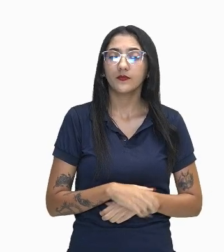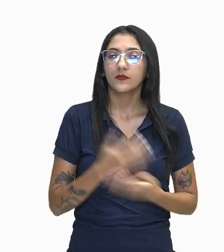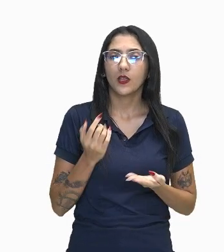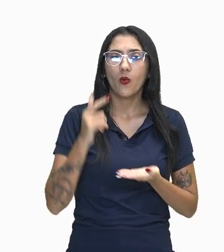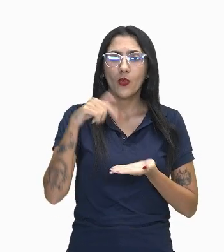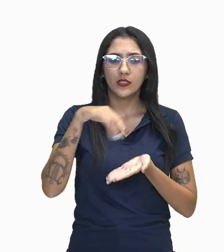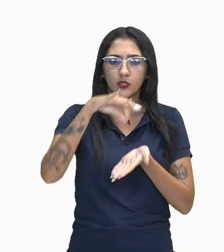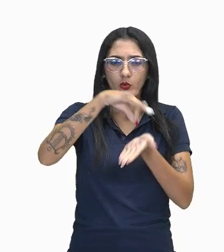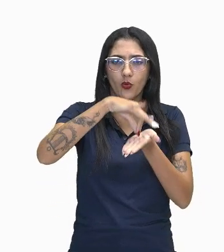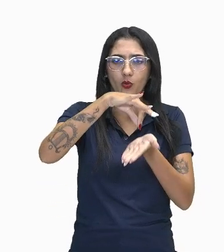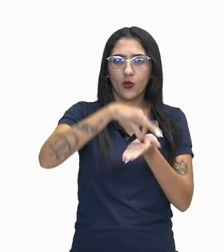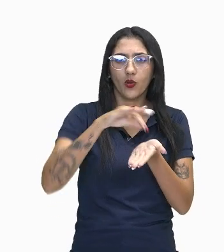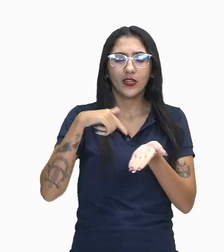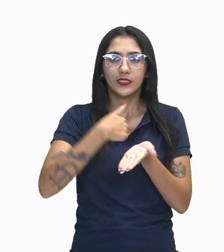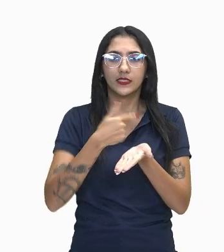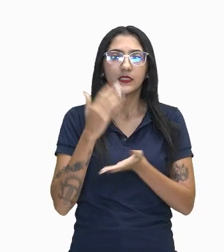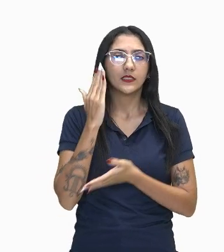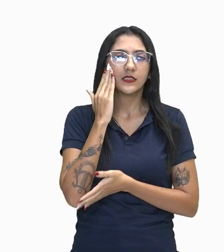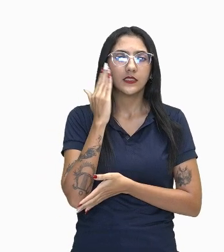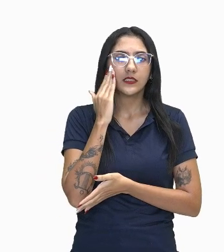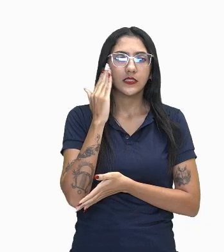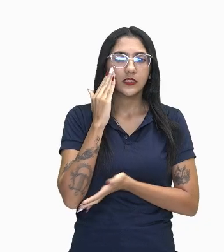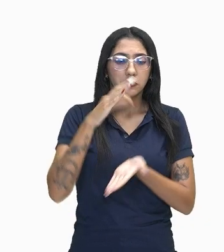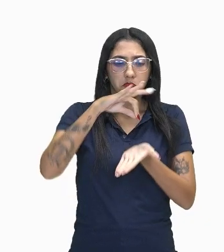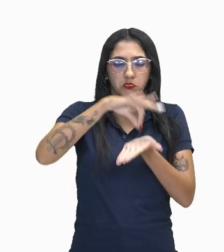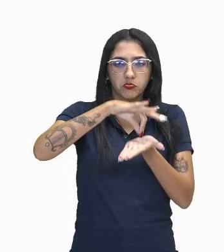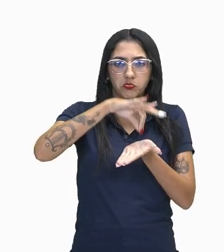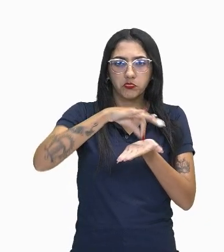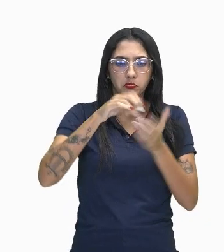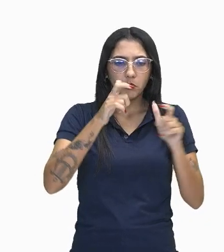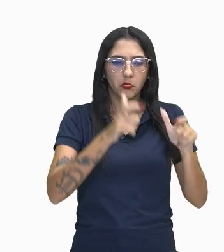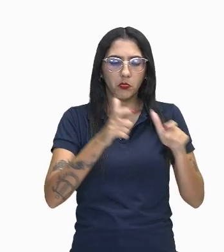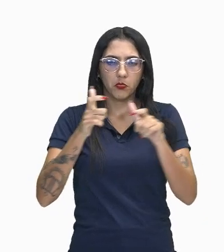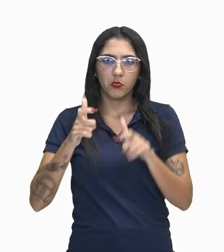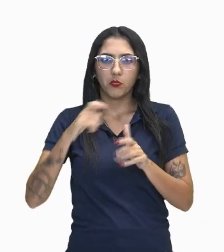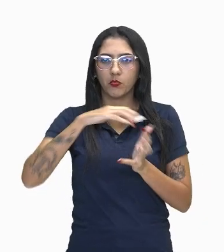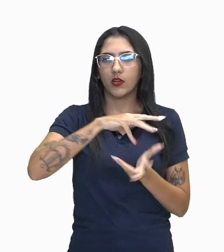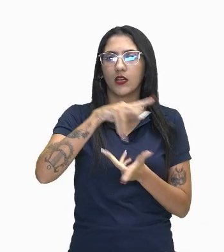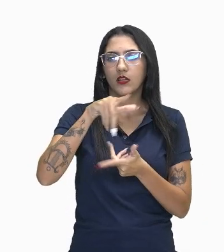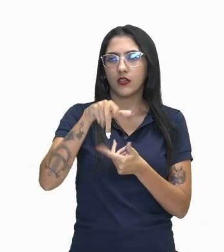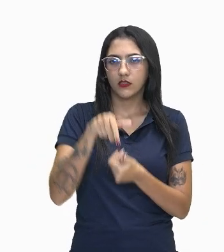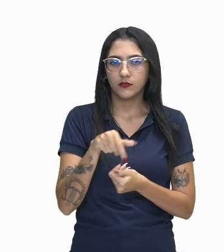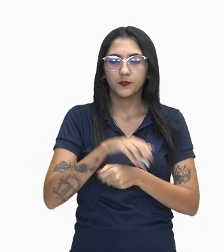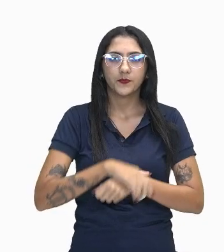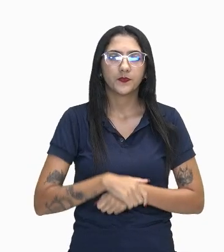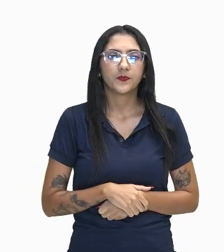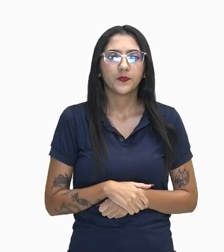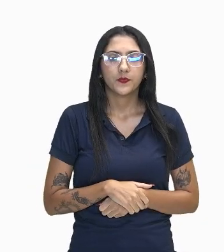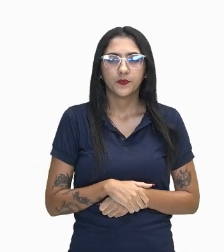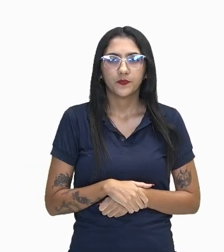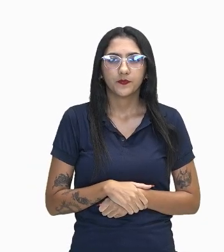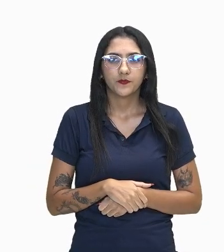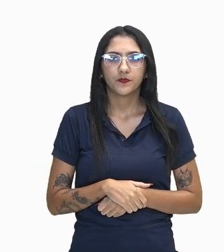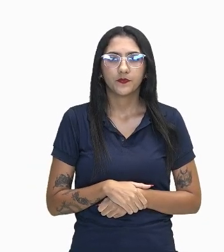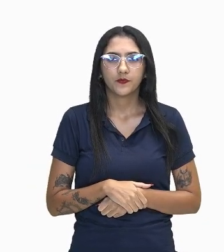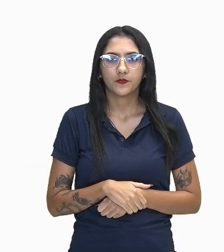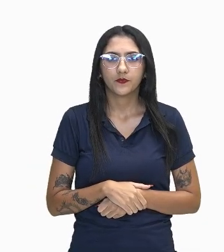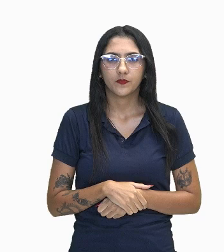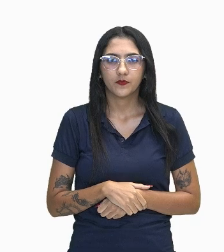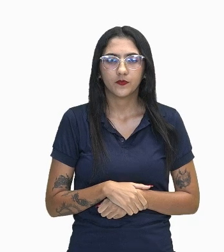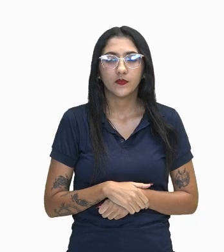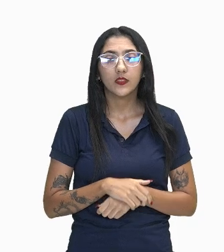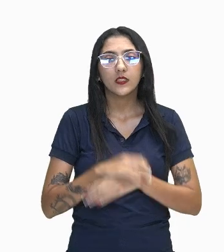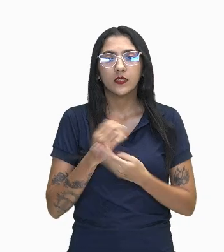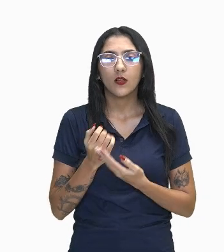permite a localização de pontos sobre a superfície da Terra, tá? Onde os receptores, eles acabam recebendo